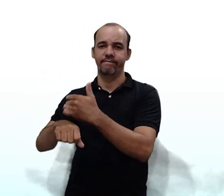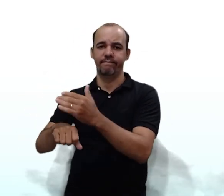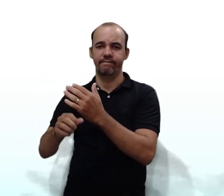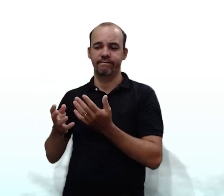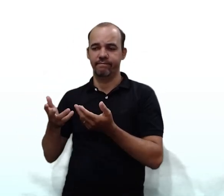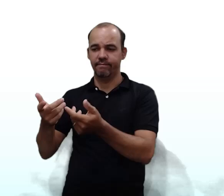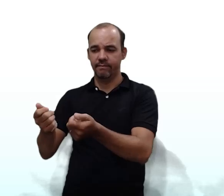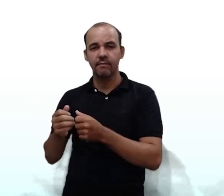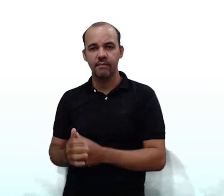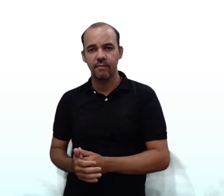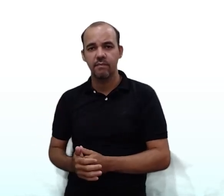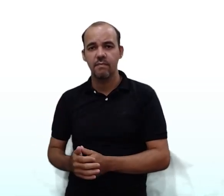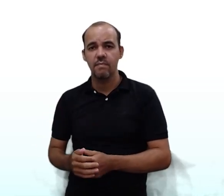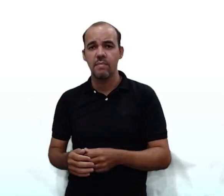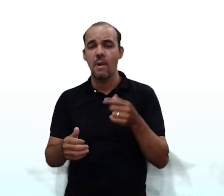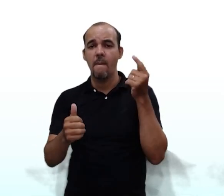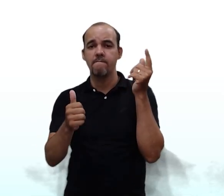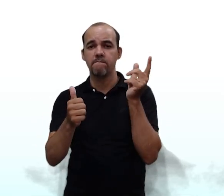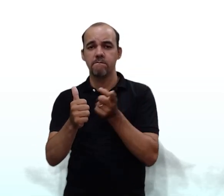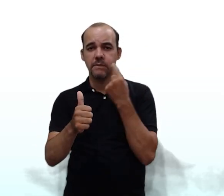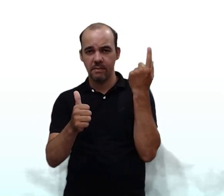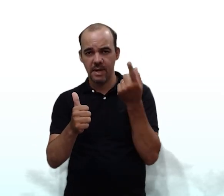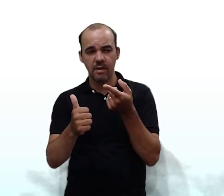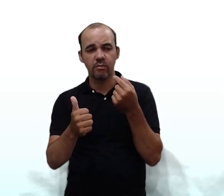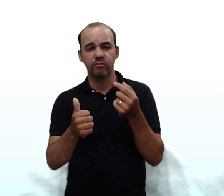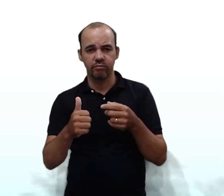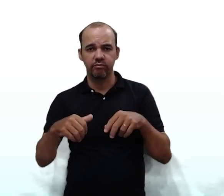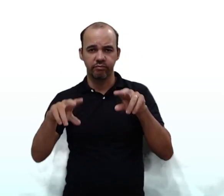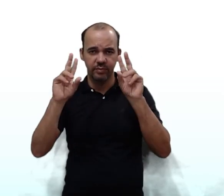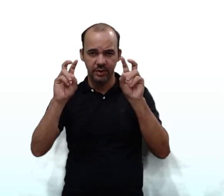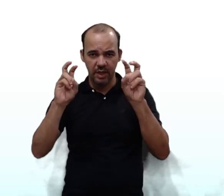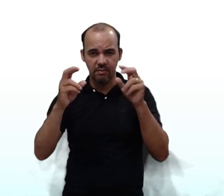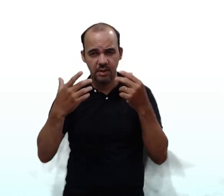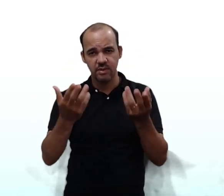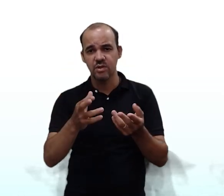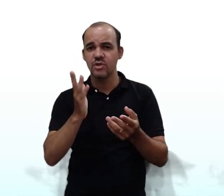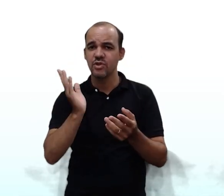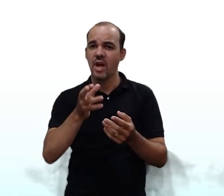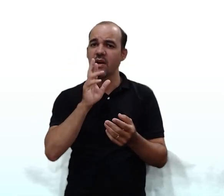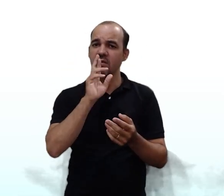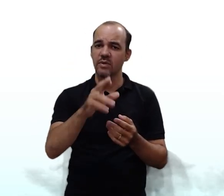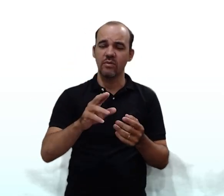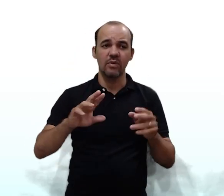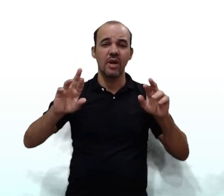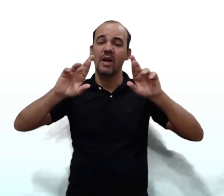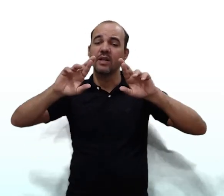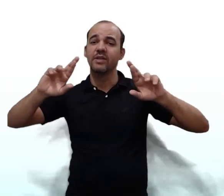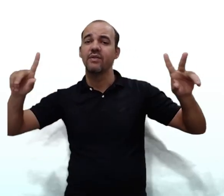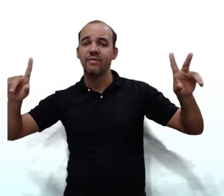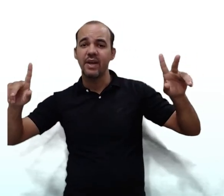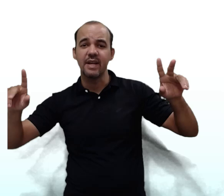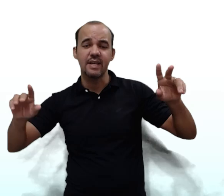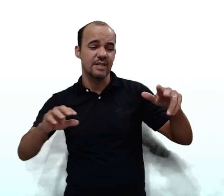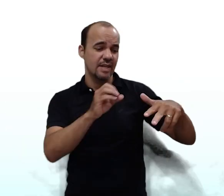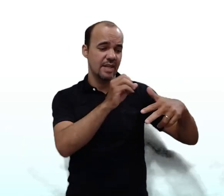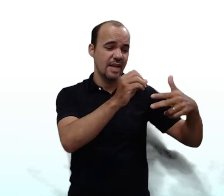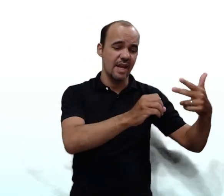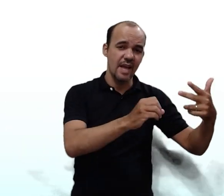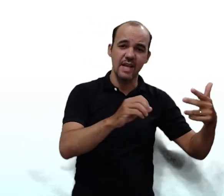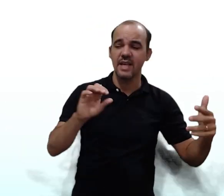o primeiro tópico ali da nossa aula era justamente essa pergunta que eu acabei de te responder, tá? What's the difference between Enem